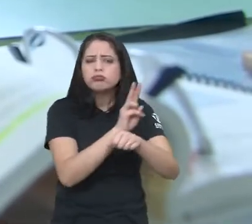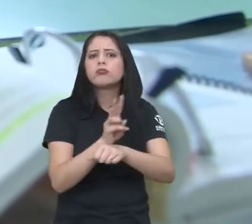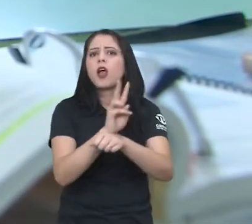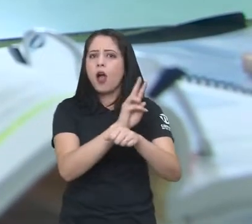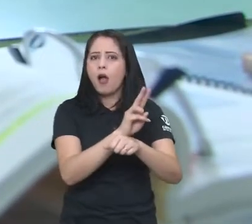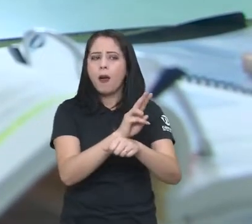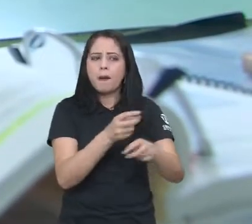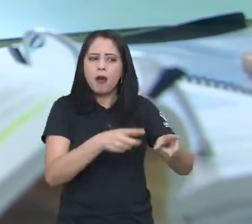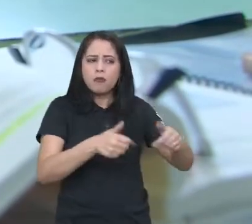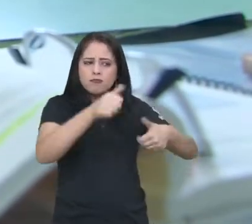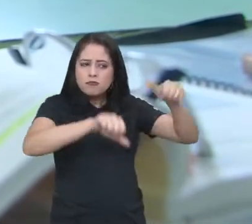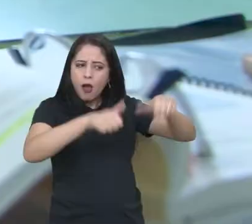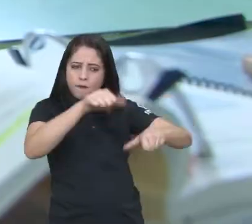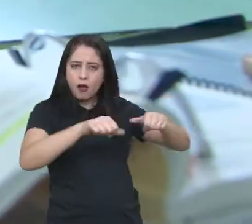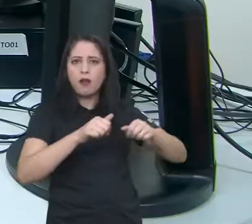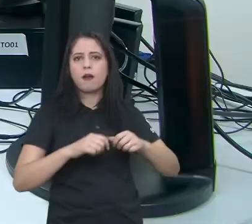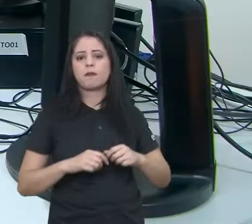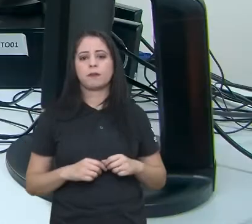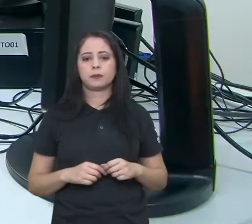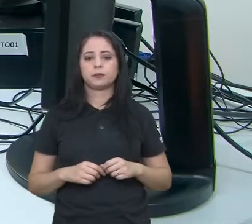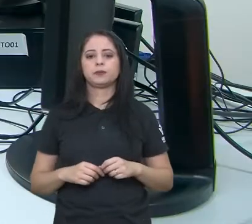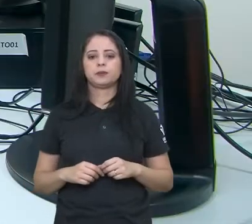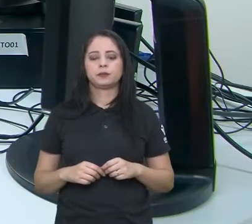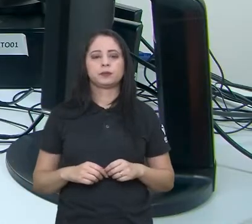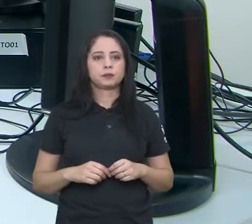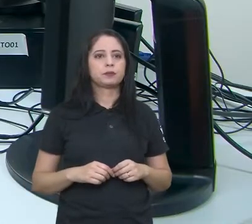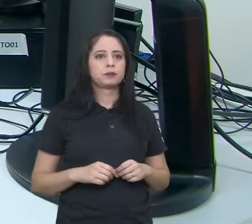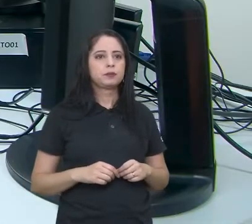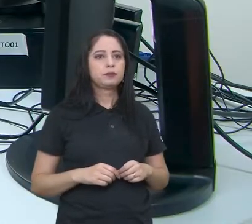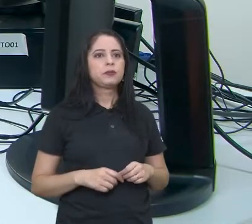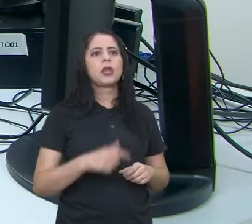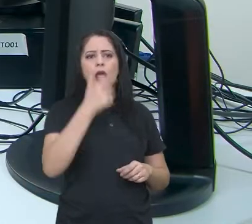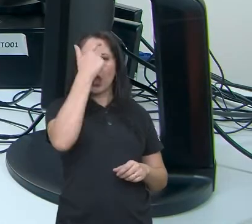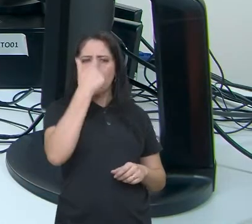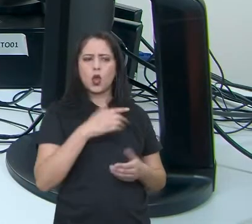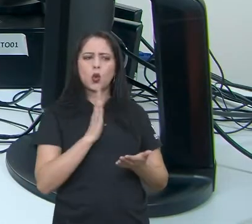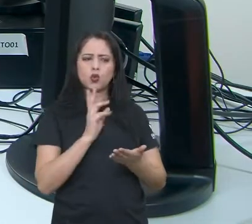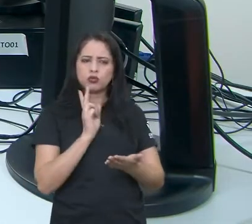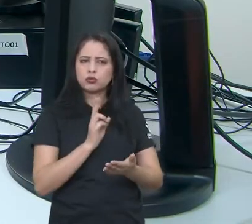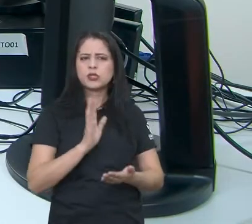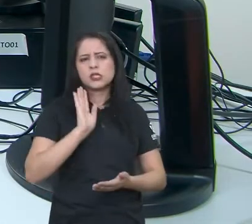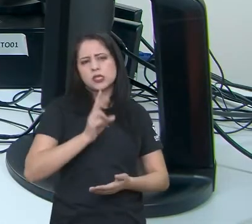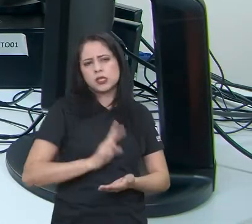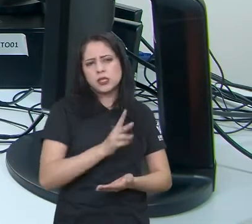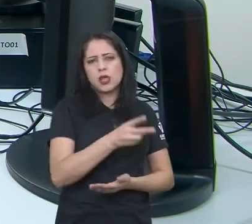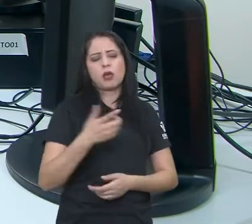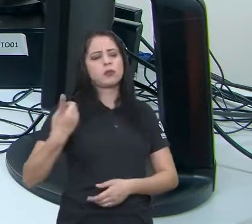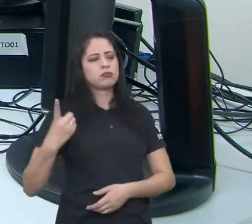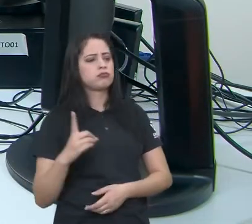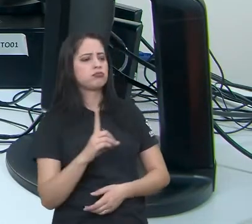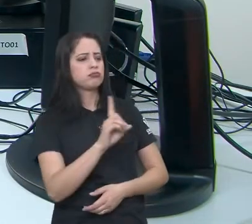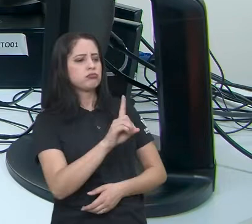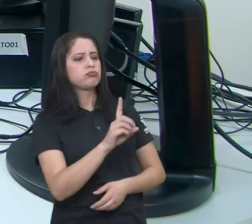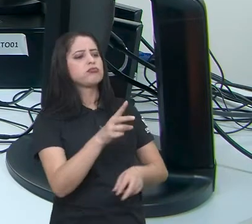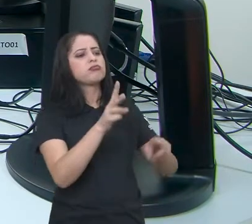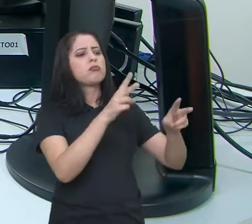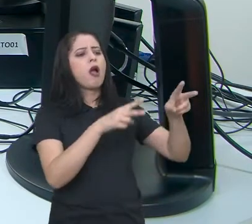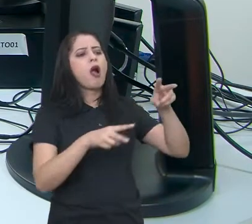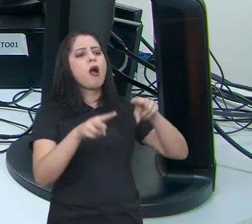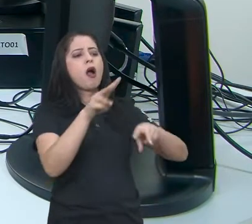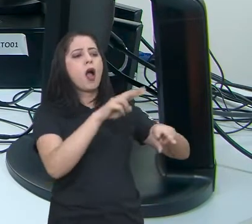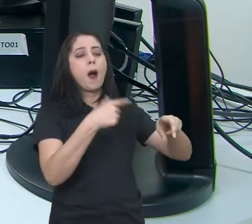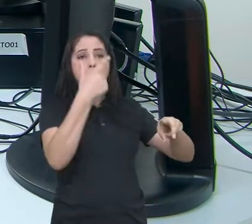os resultados do novo formato. Eu que tenho acompanhado in loco, né, porque é a minha área de